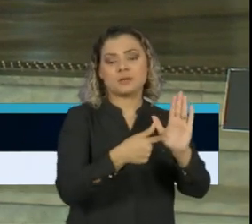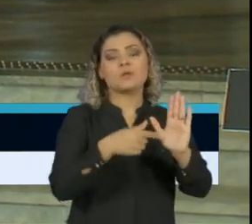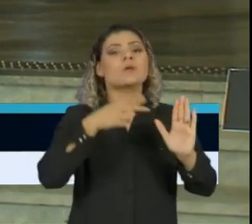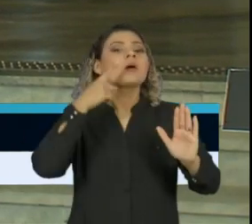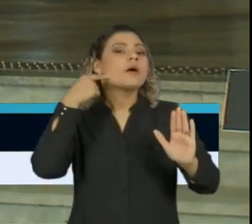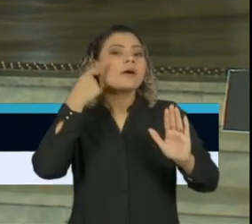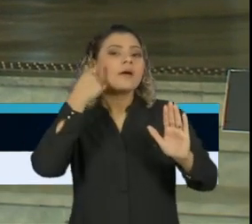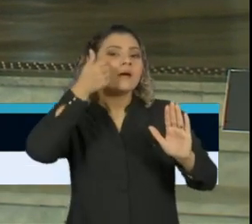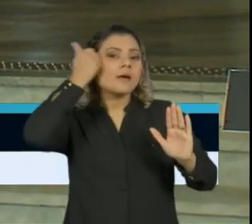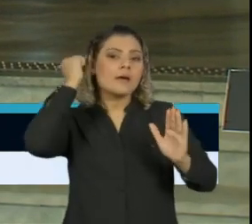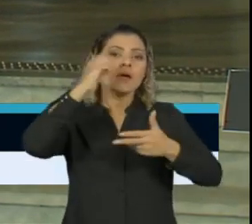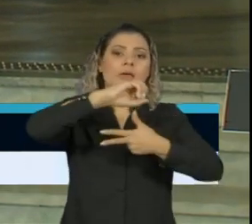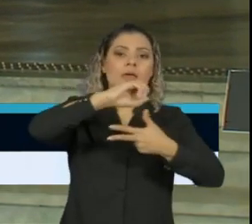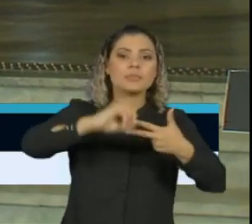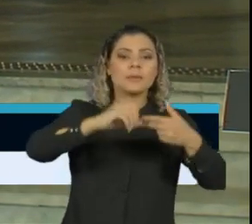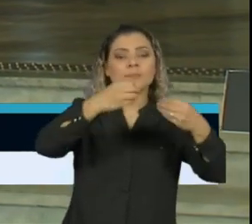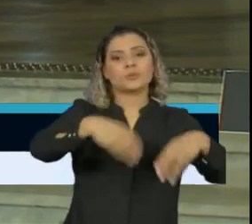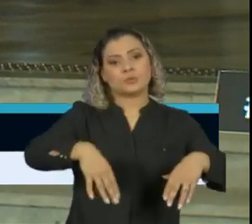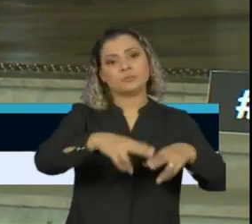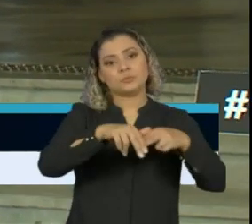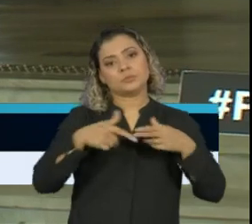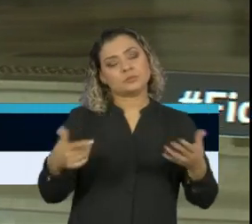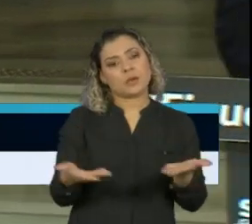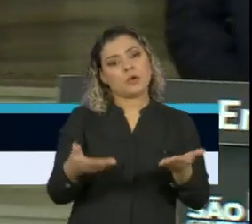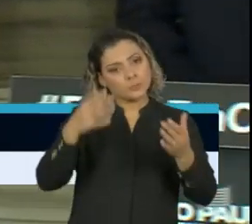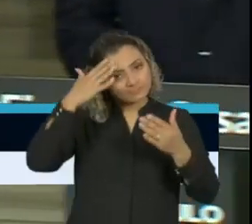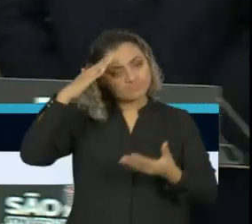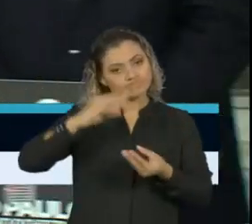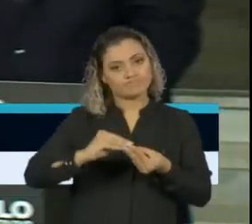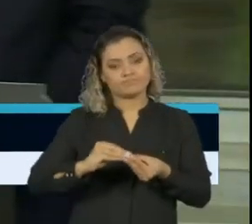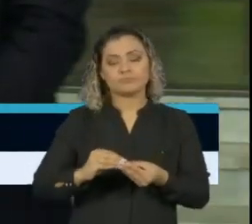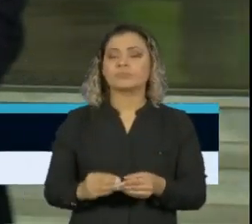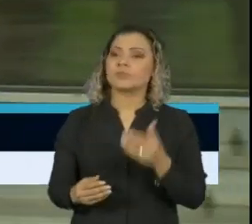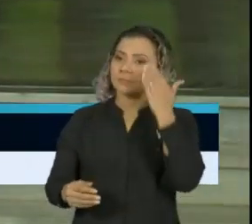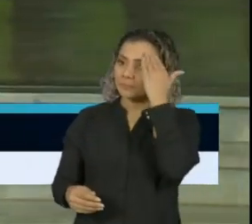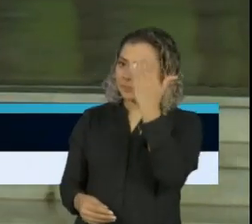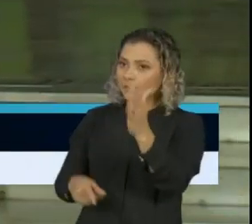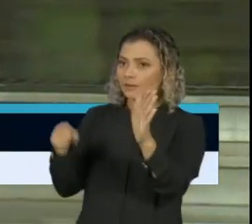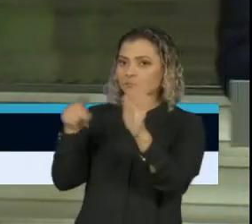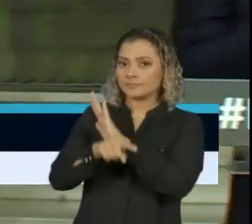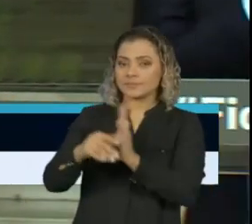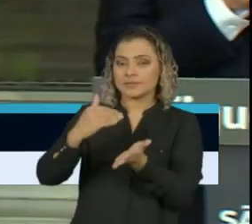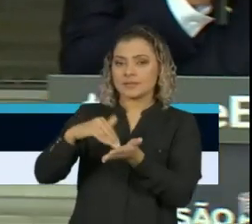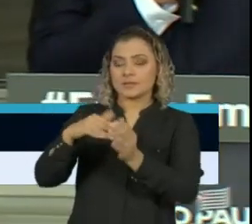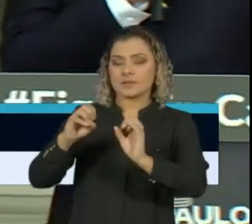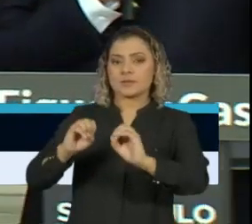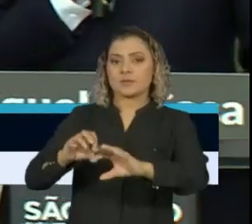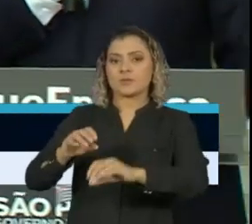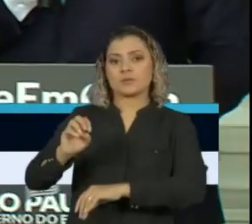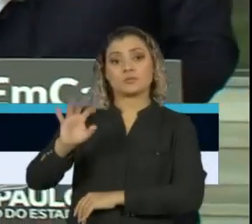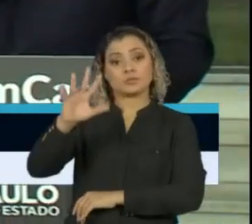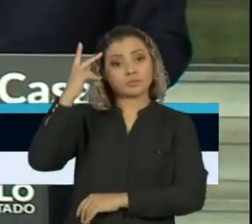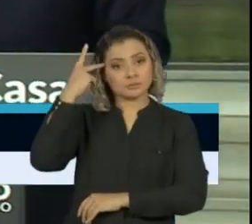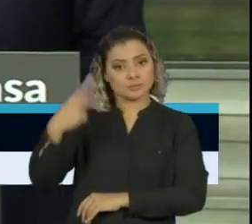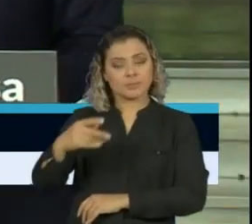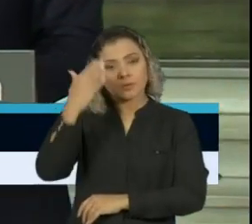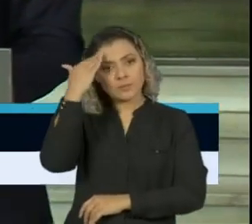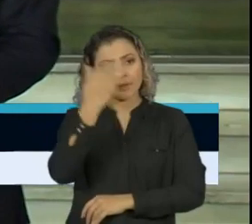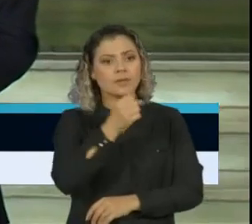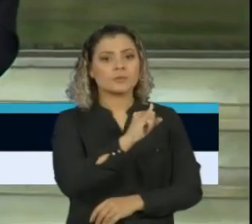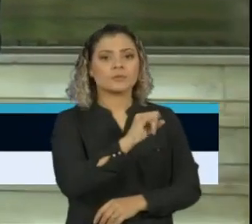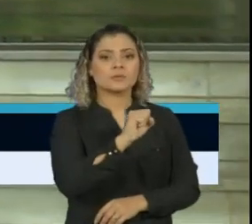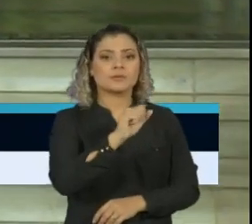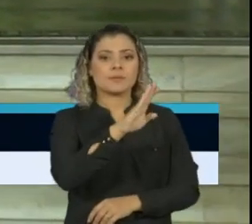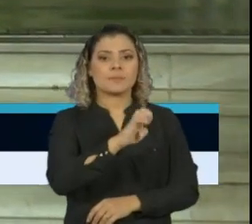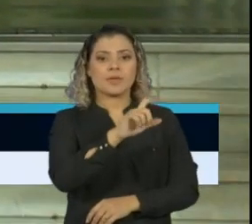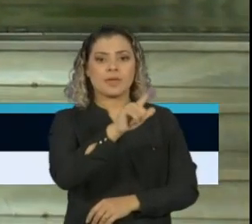nós entendemos que no Enem está prejudicado. Obrigado, secretário Rocieli Soares, secretário da Educação do Estado de São Paulo. Obrigado à jornalista Isabela